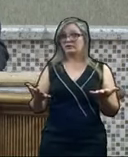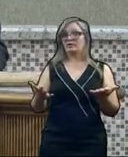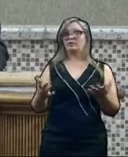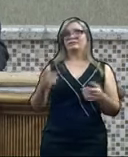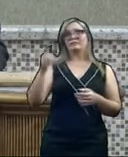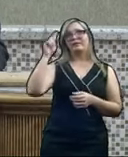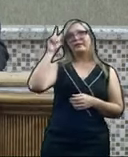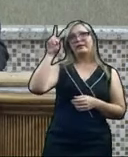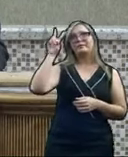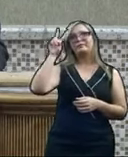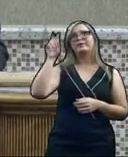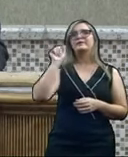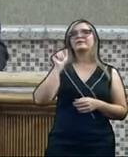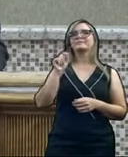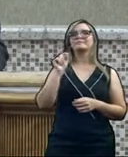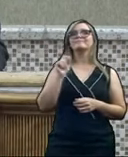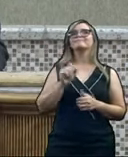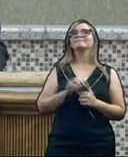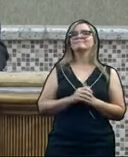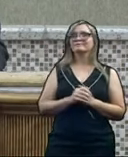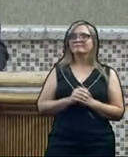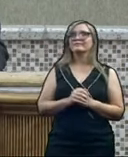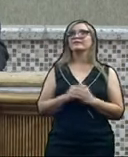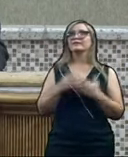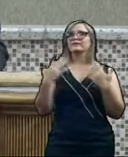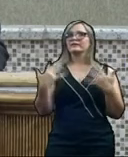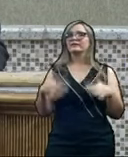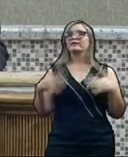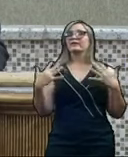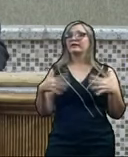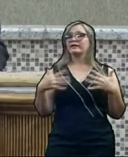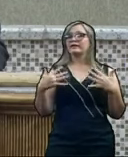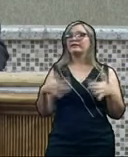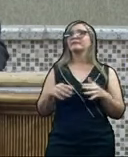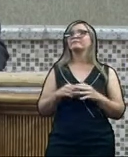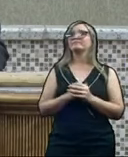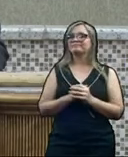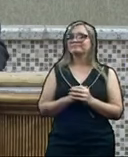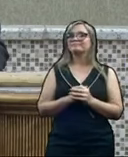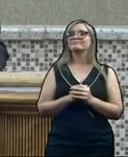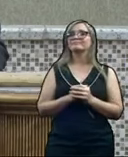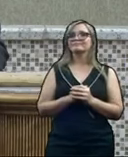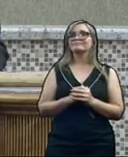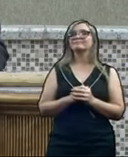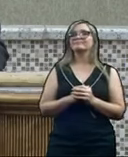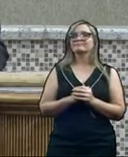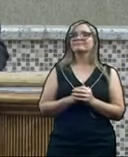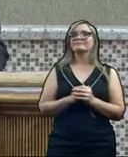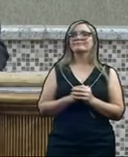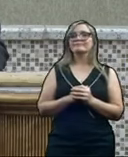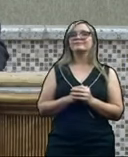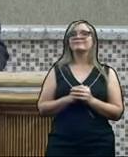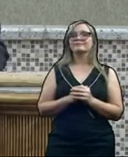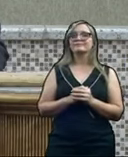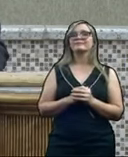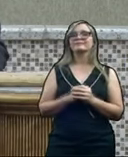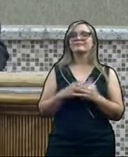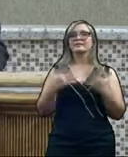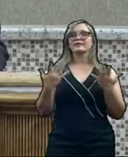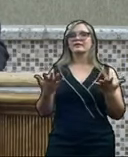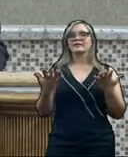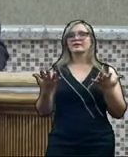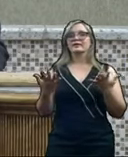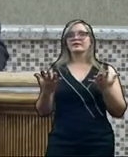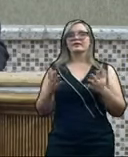tinha dito ao meu pai Fiz uma oração na casa que eu morava aqui com ele na José Hermano ali embaixo lá embaixo aí